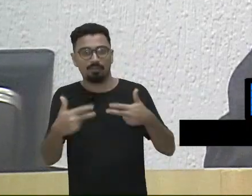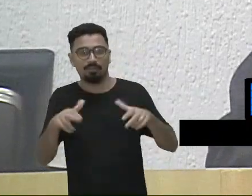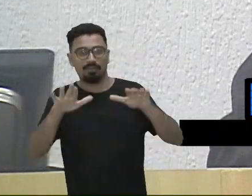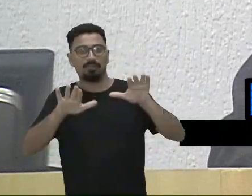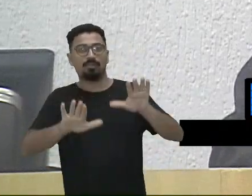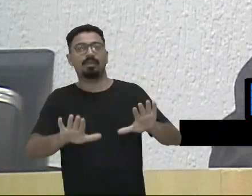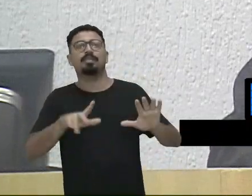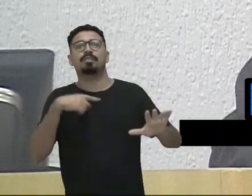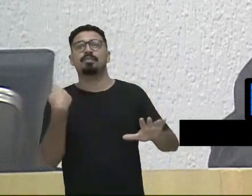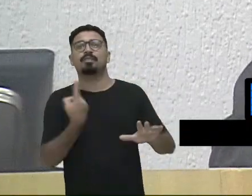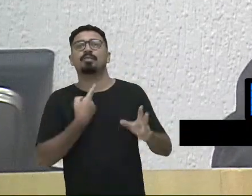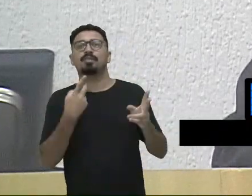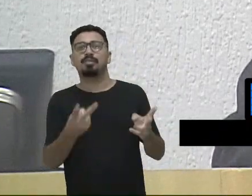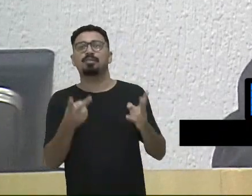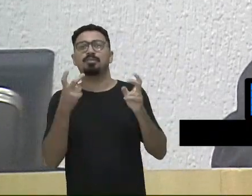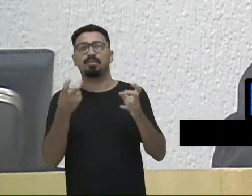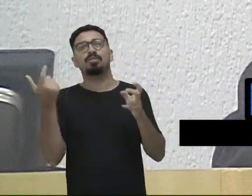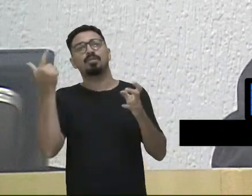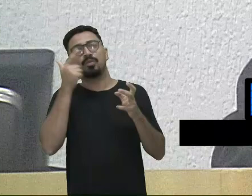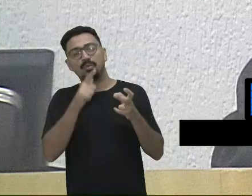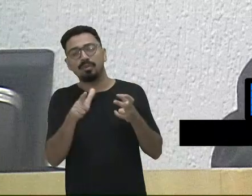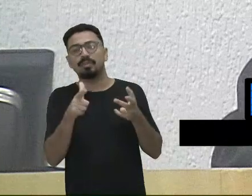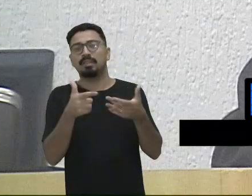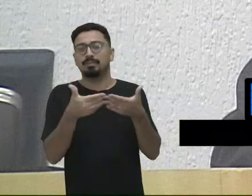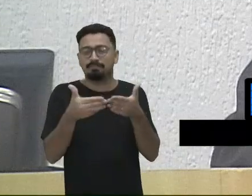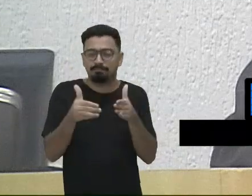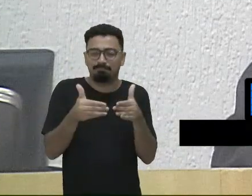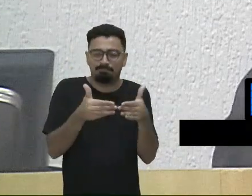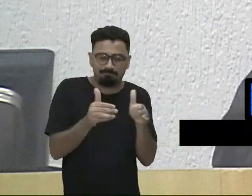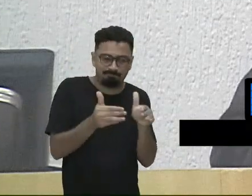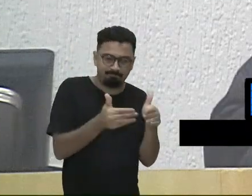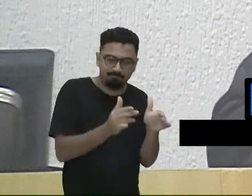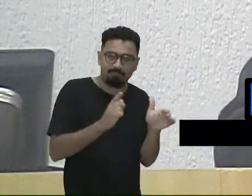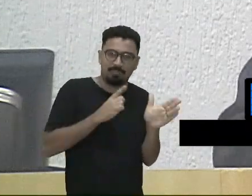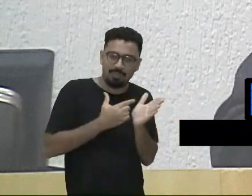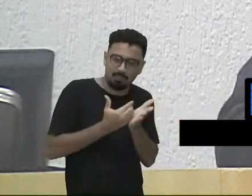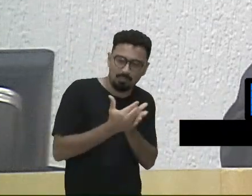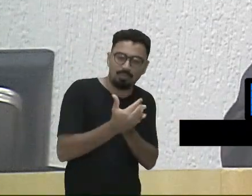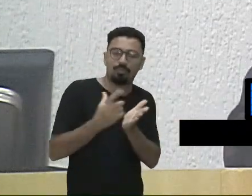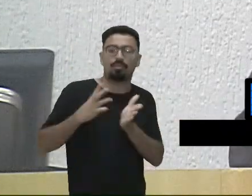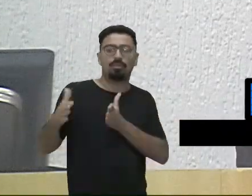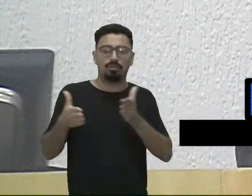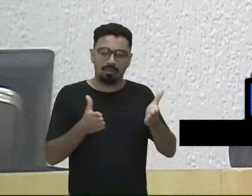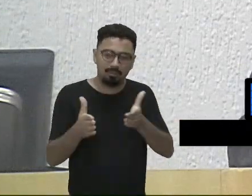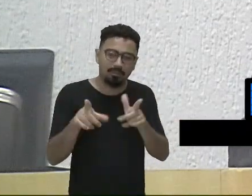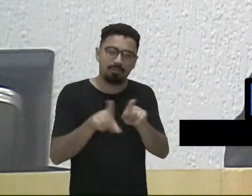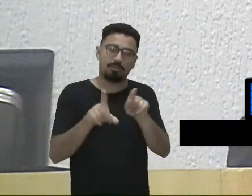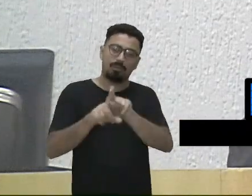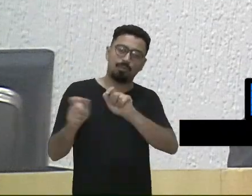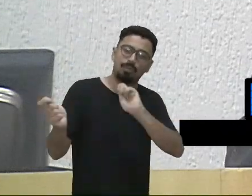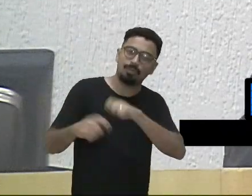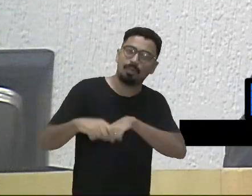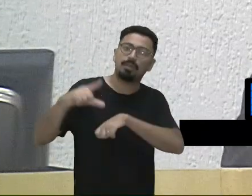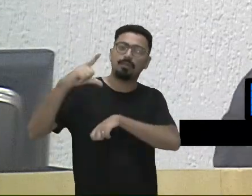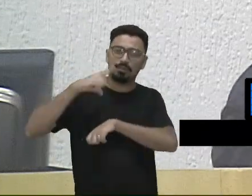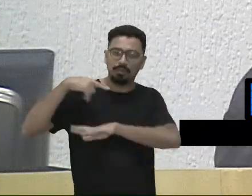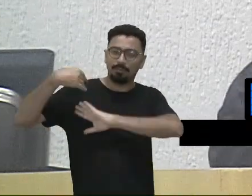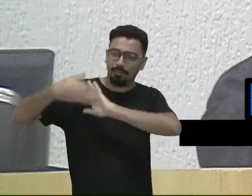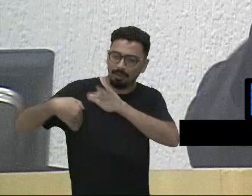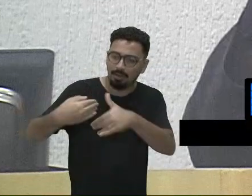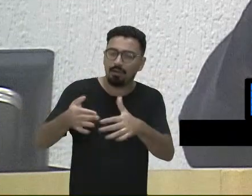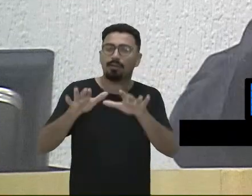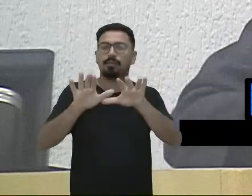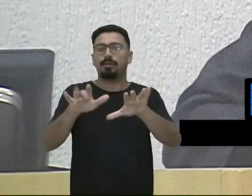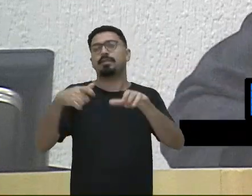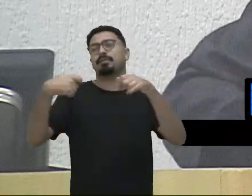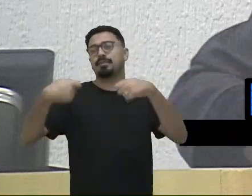percebe que a gente vai conseguir abrir brechas, abrir espaços, fazer com que alguns caminhos possam começar a ser percorridos, mas eles